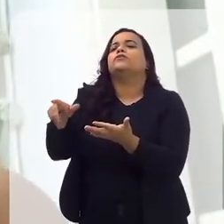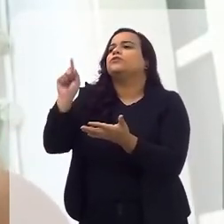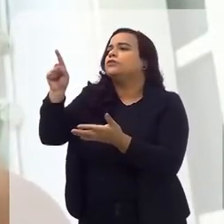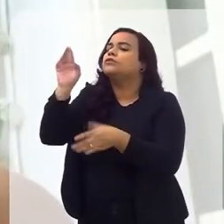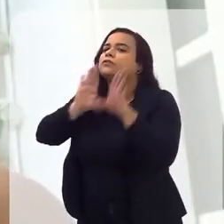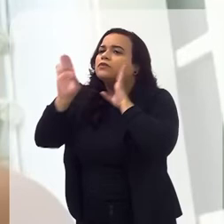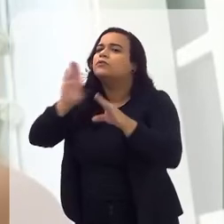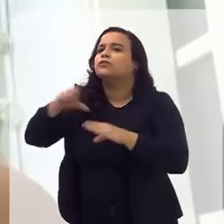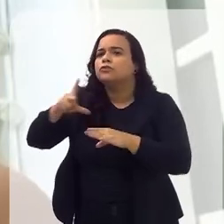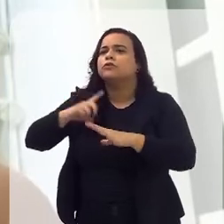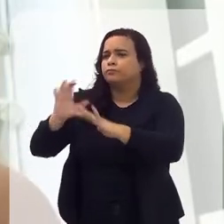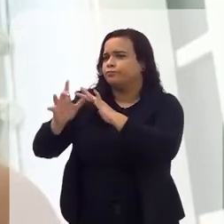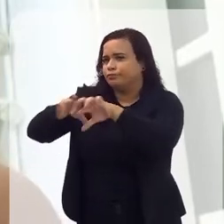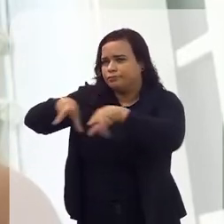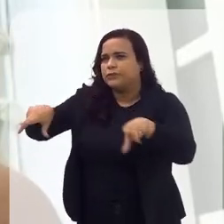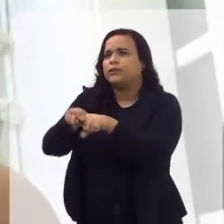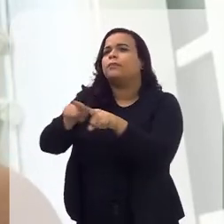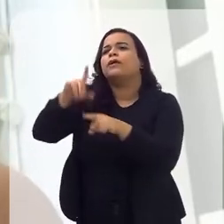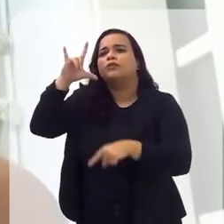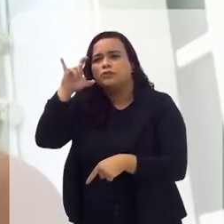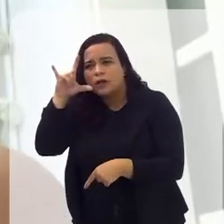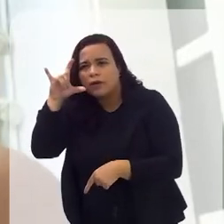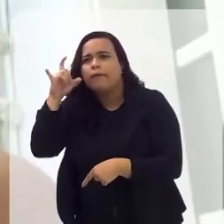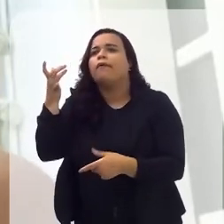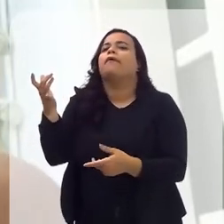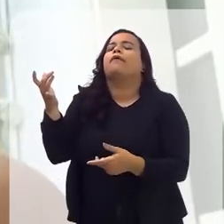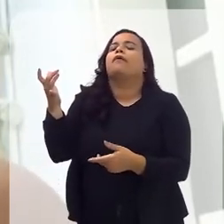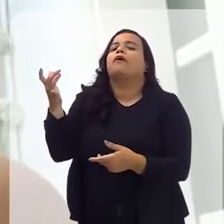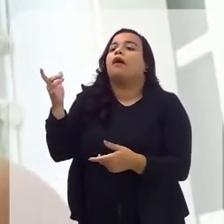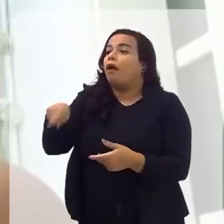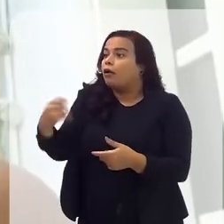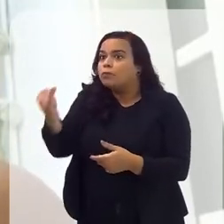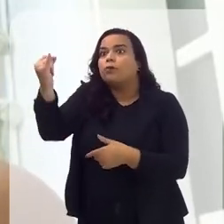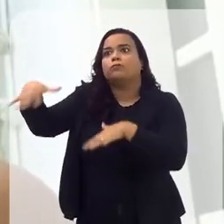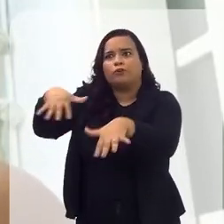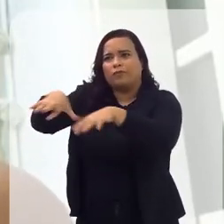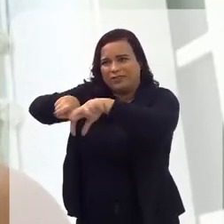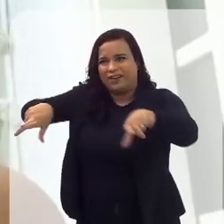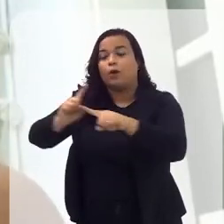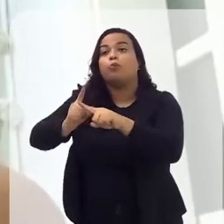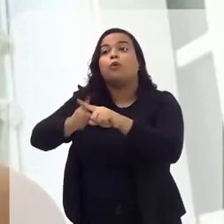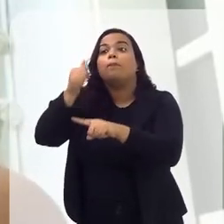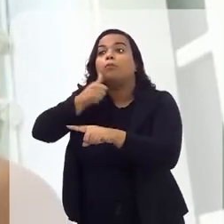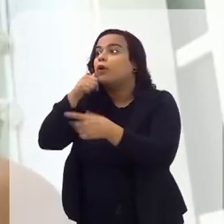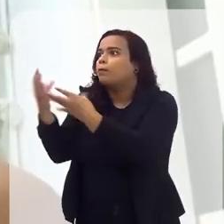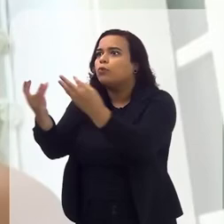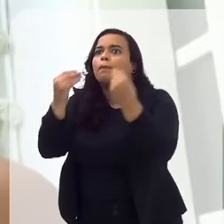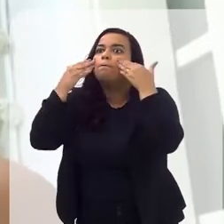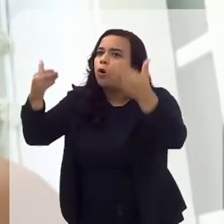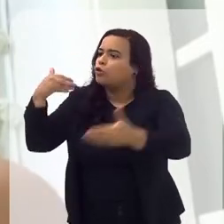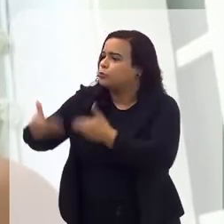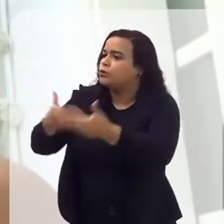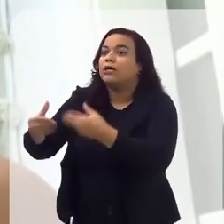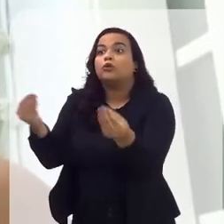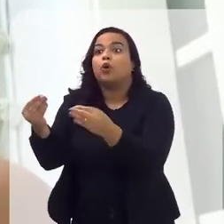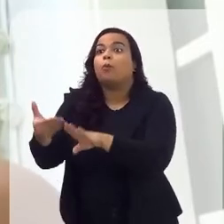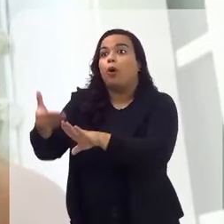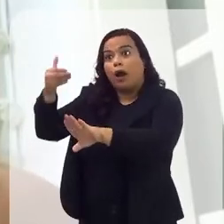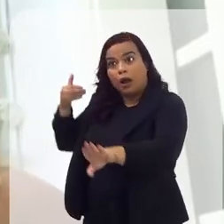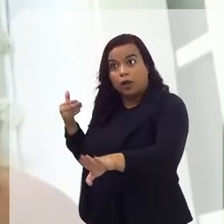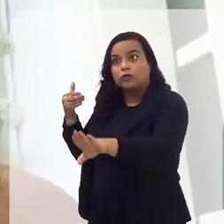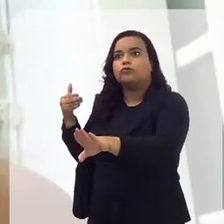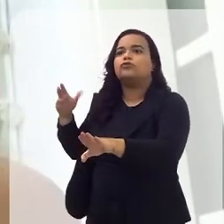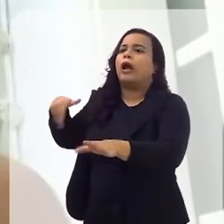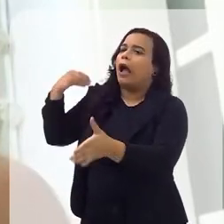próprio Facebook e os perfis no Instagram, eles são muito importantes porque muitas dessas mulheres elas mostram o seu processo, né?